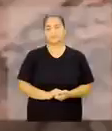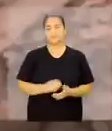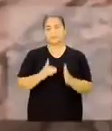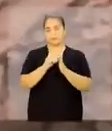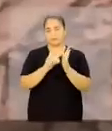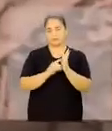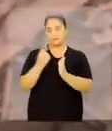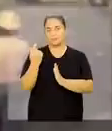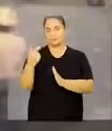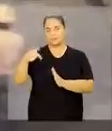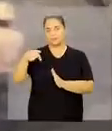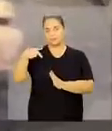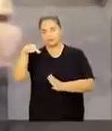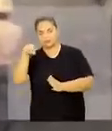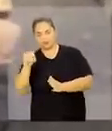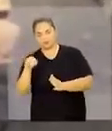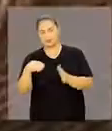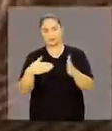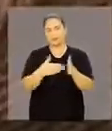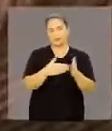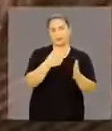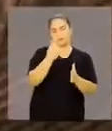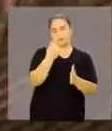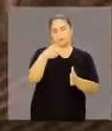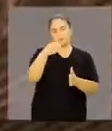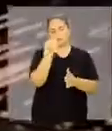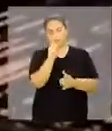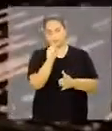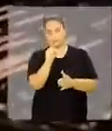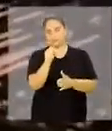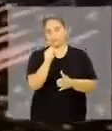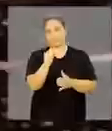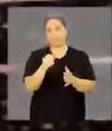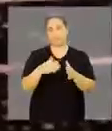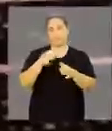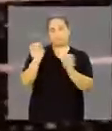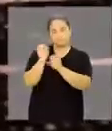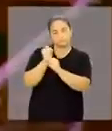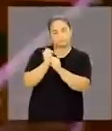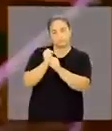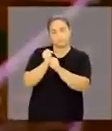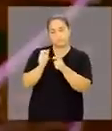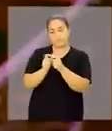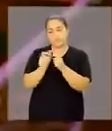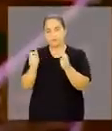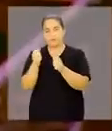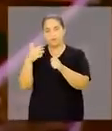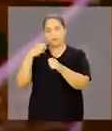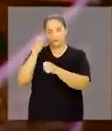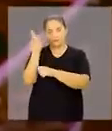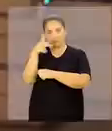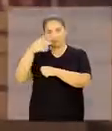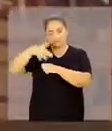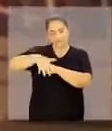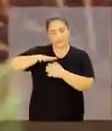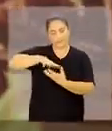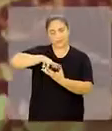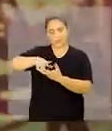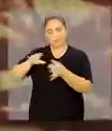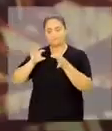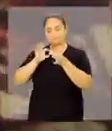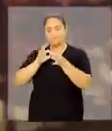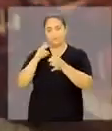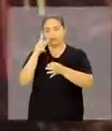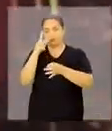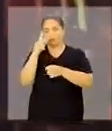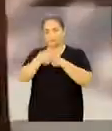Nas décadas de 1970 e 1980, a construção da maior hidrelétrica do mundo uniu